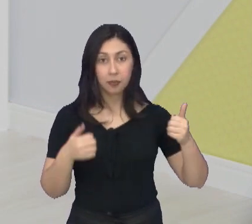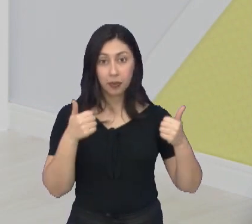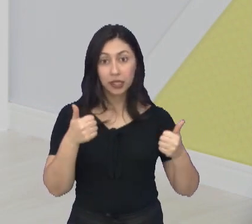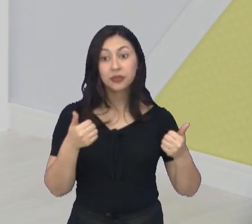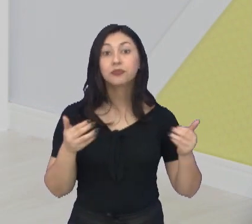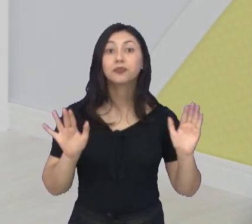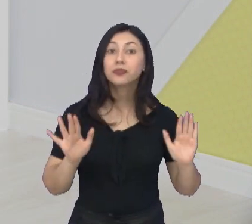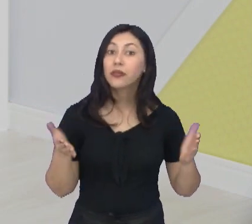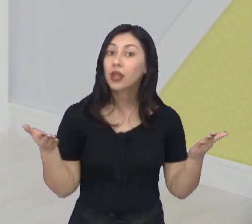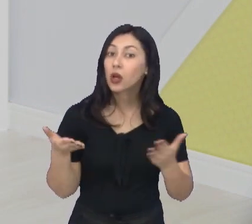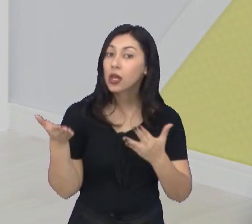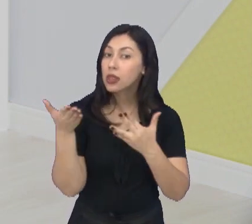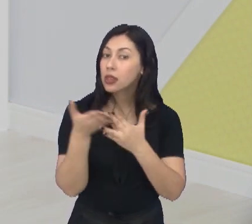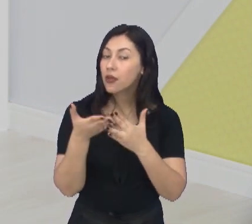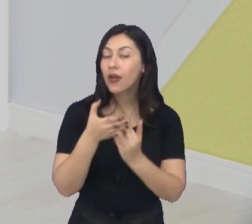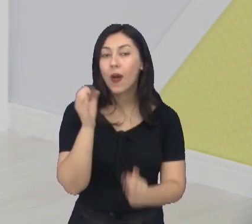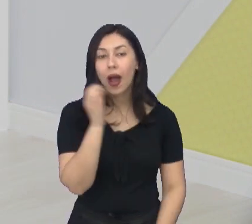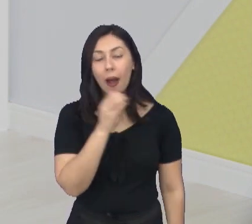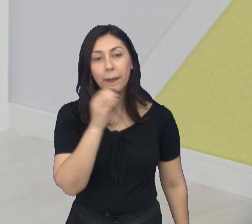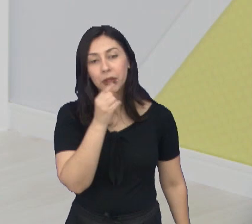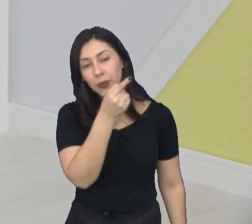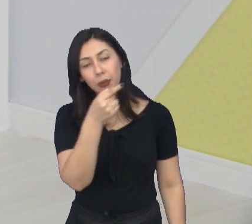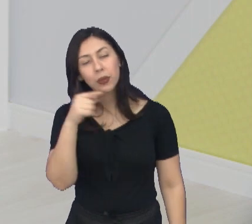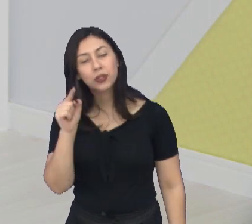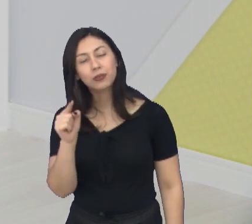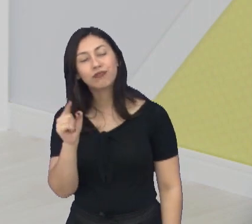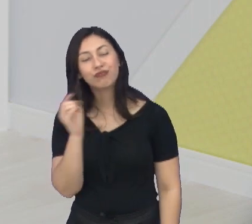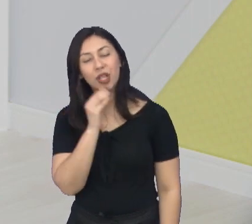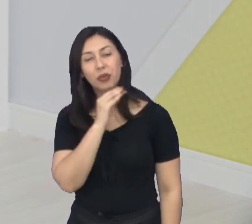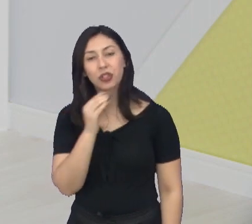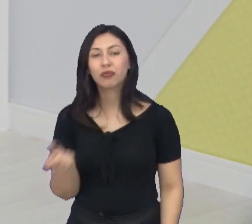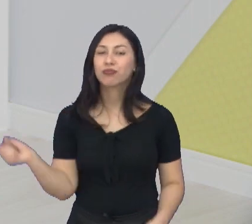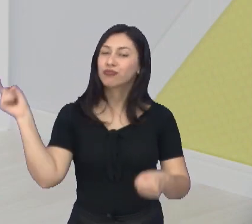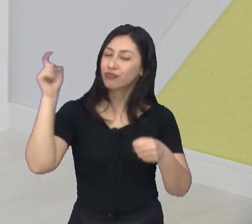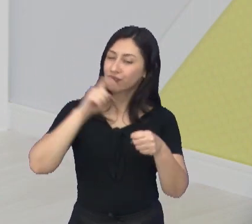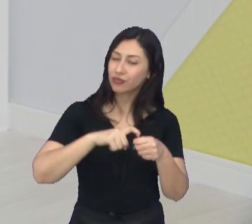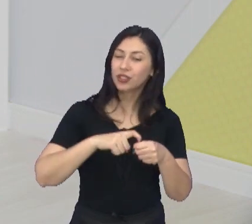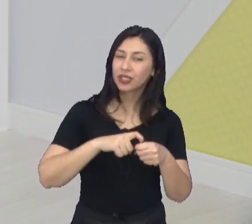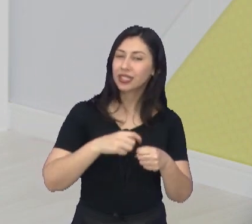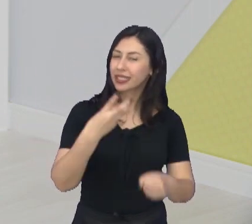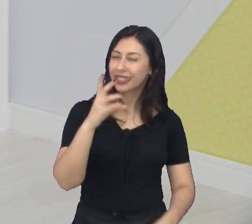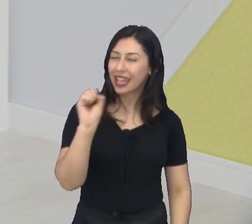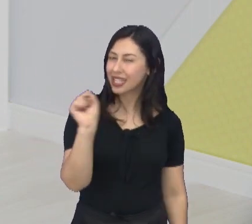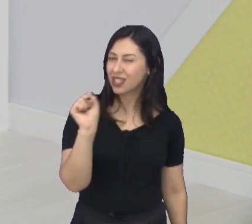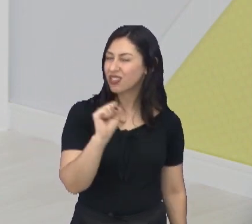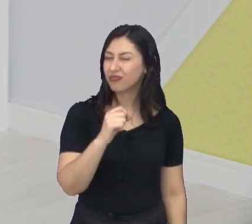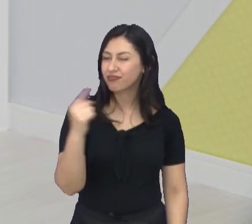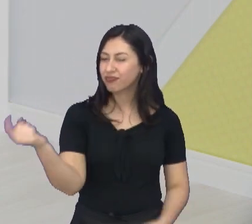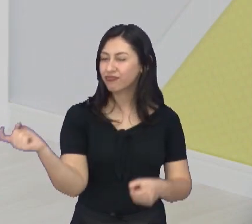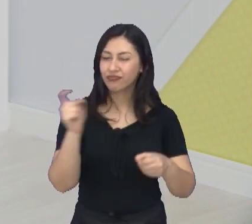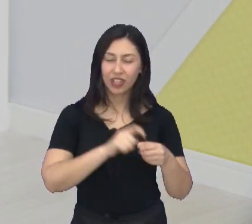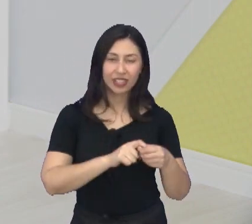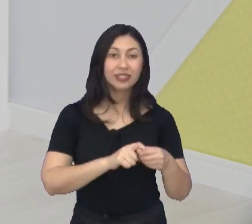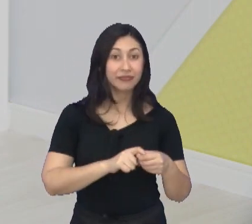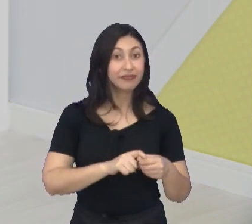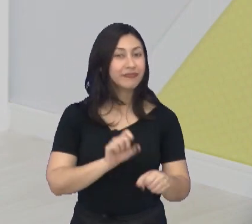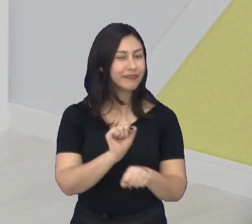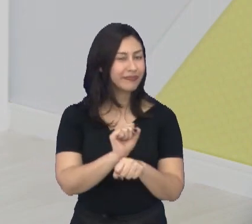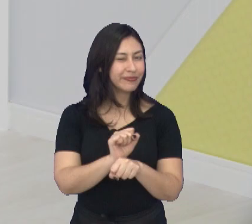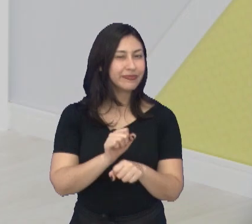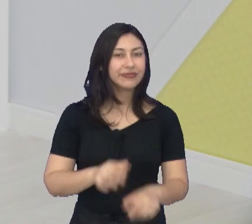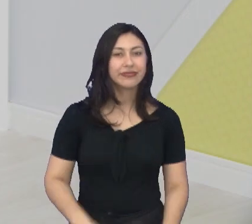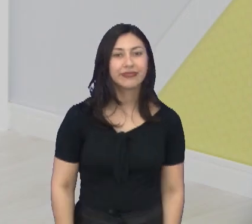Fazer o seguinte, a gente vai para um rápido intervalo, o último do dia, rapidinho, aquele minutinho que você sabe que dura 30 segundos, é pá e bola, já a gente volta, não sai